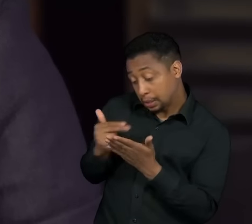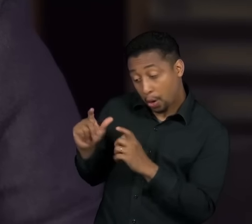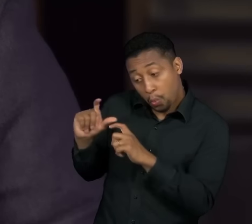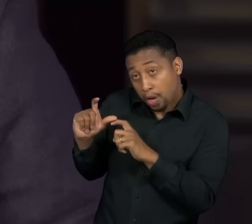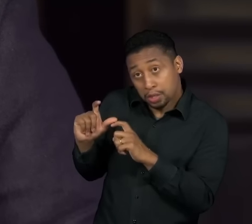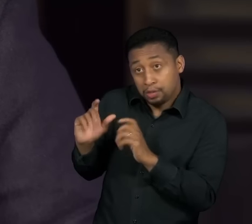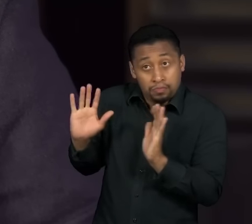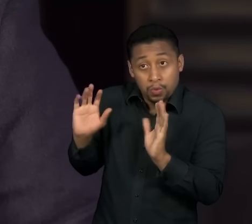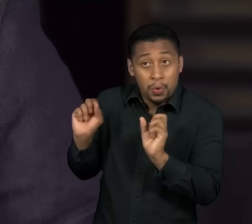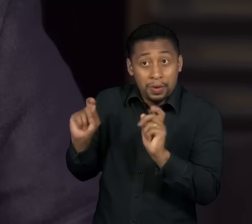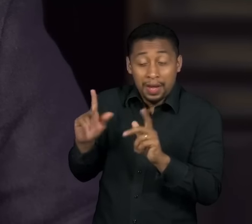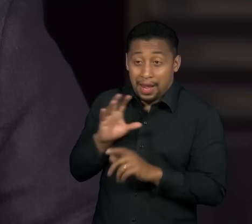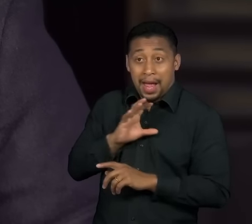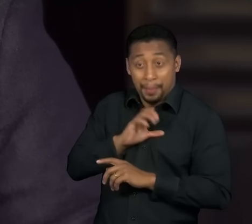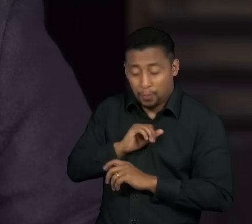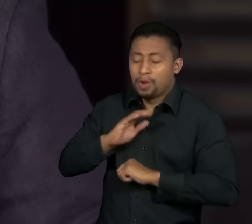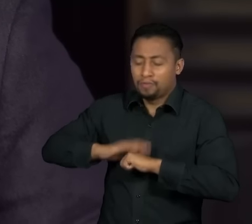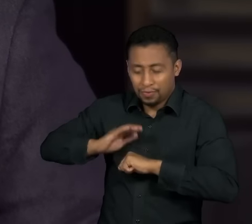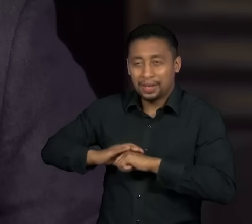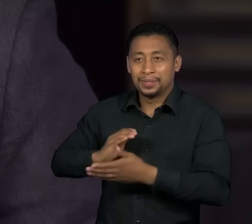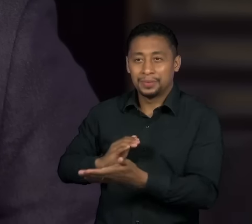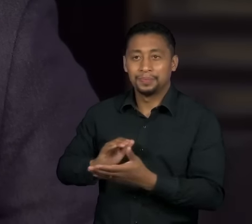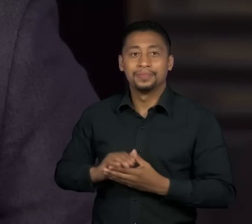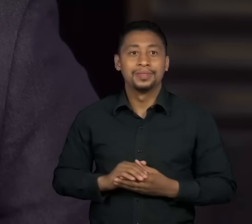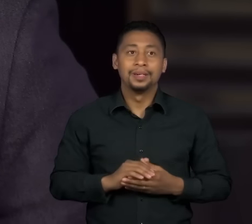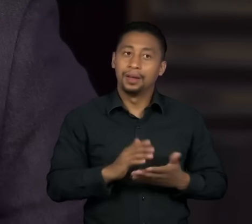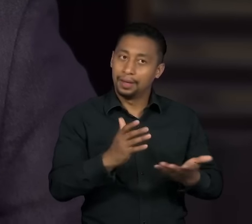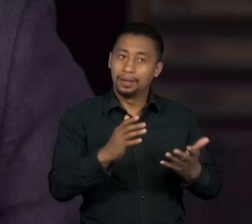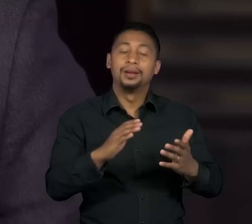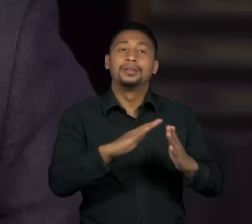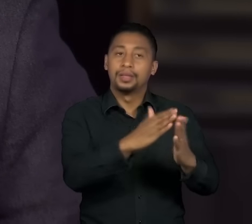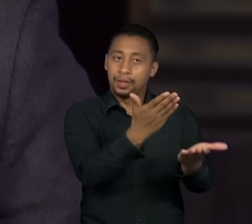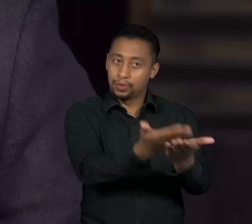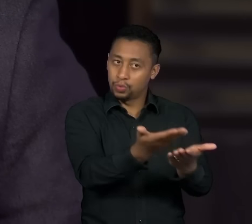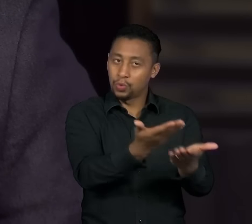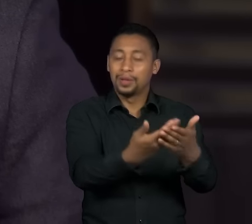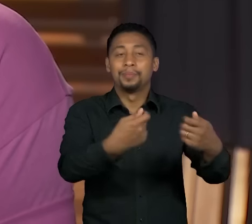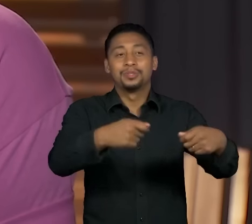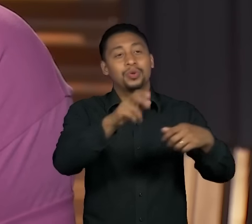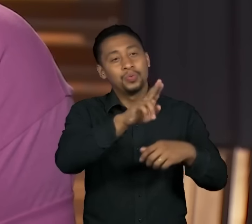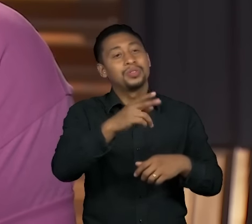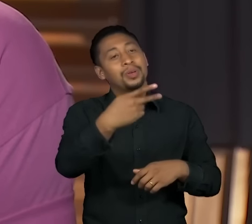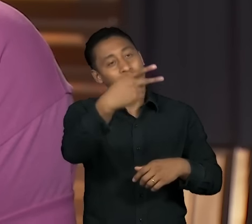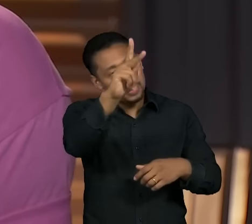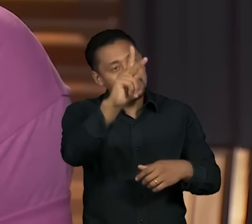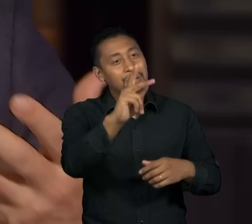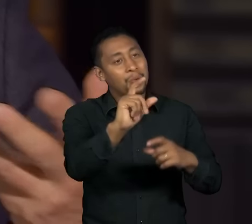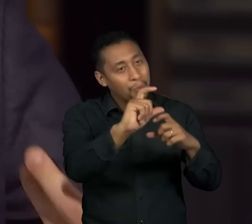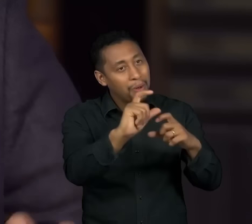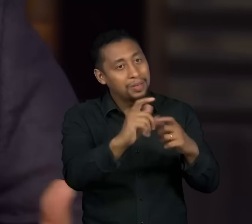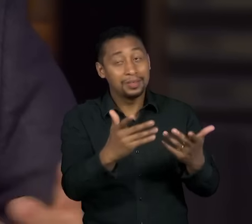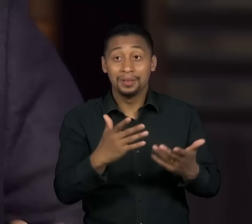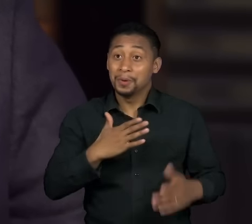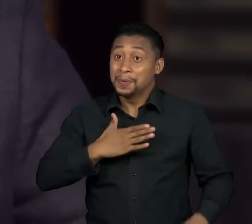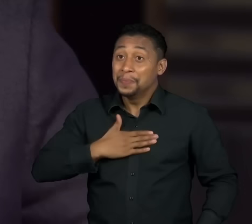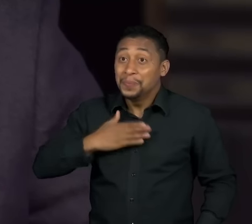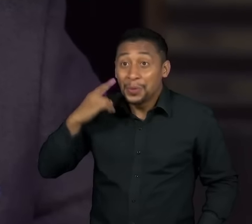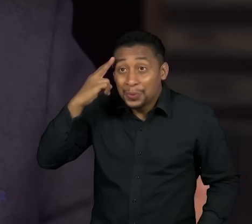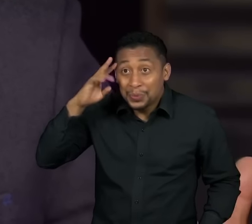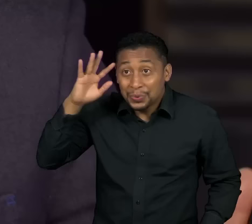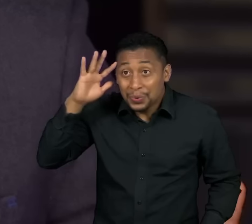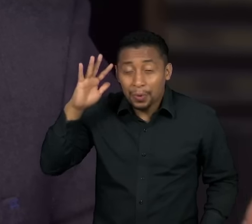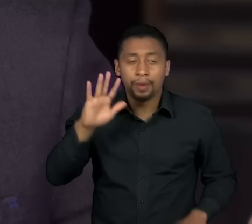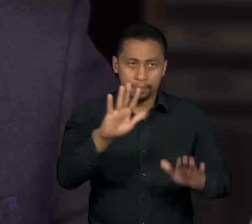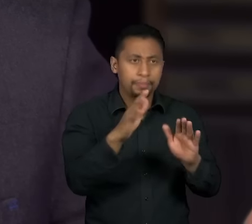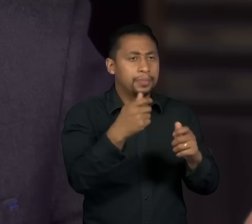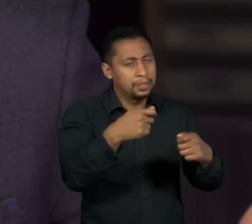nenhuma dúvida que Arlindo tem que ser adotado nas escolas, mesmo. Seria meu sonho. Claro, tem que ser estudado por pedagogos